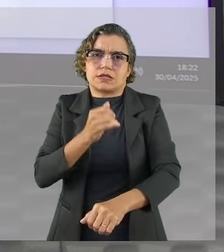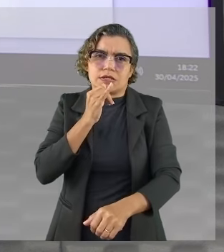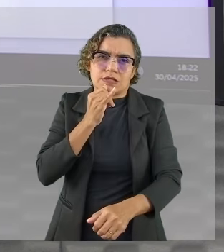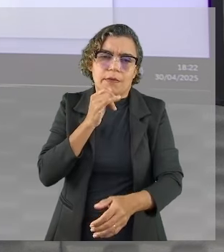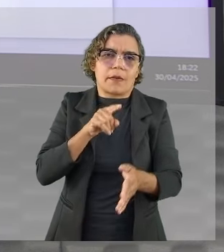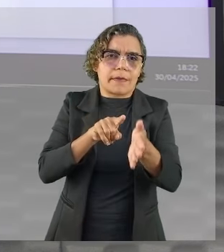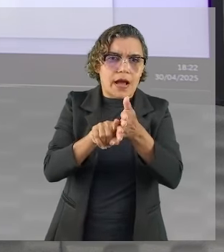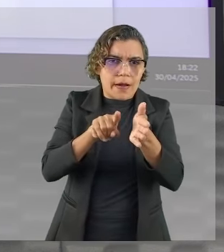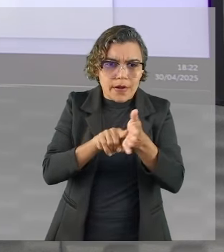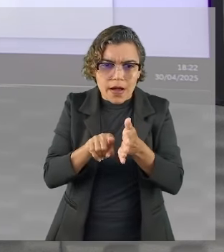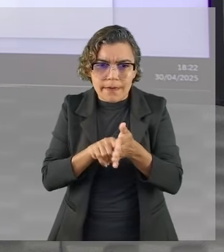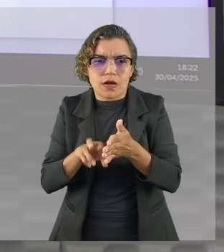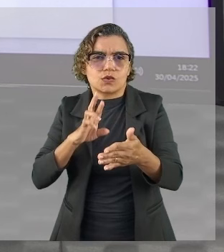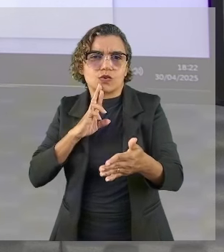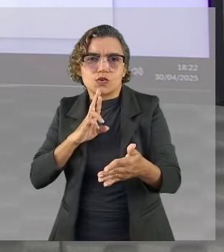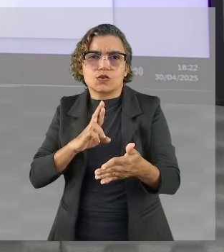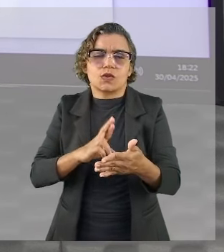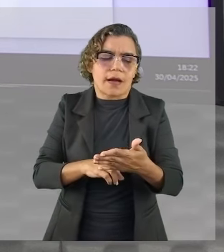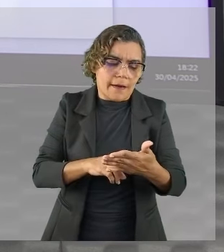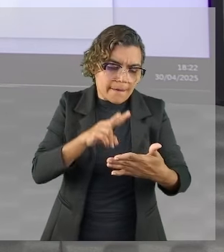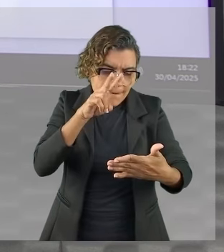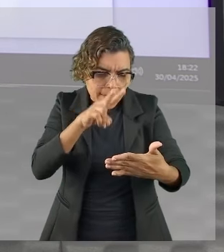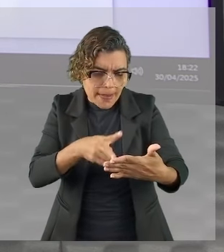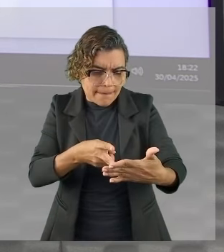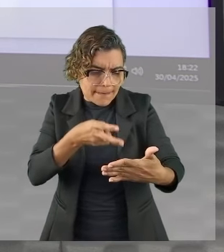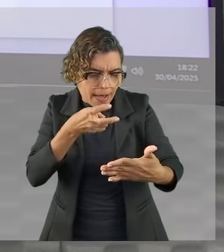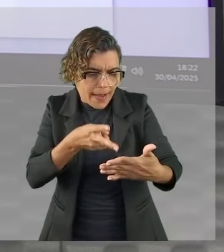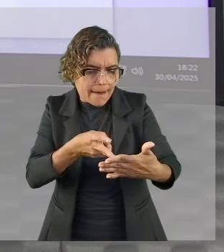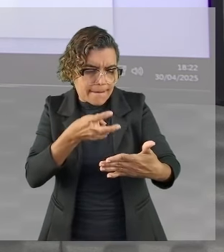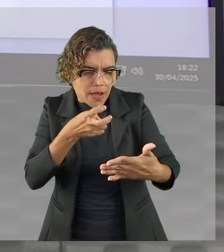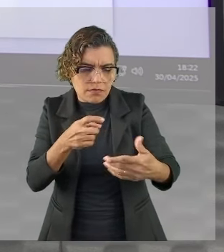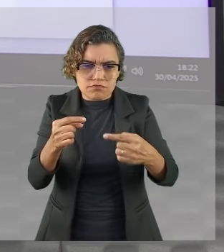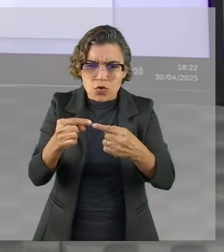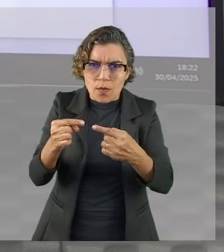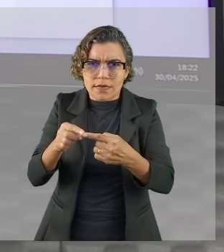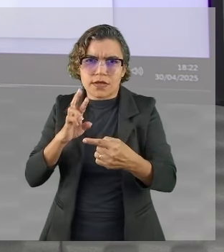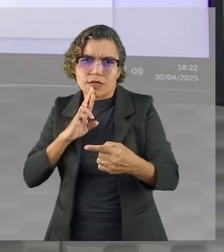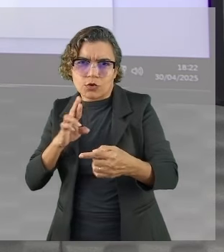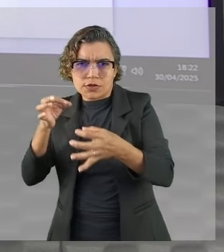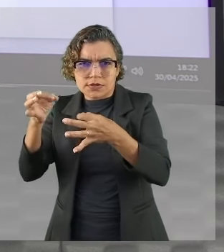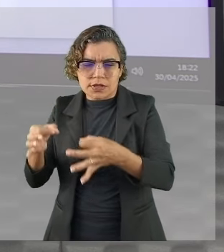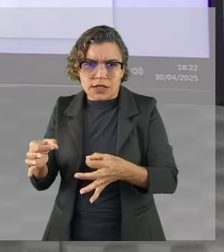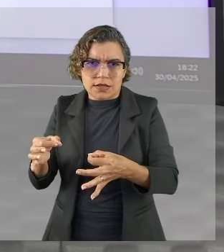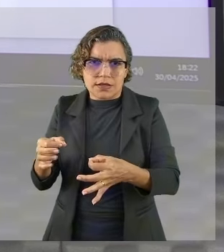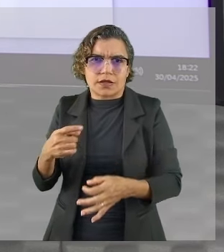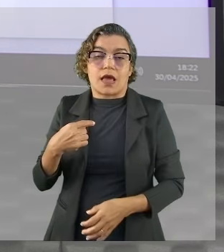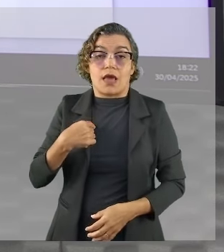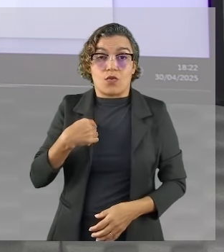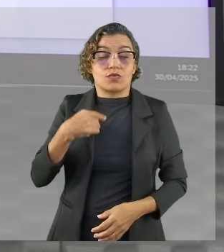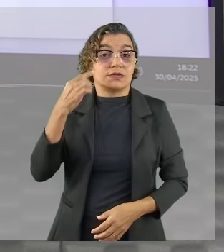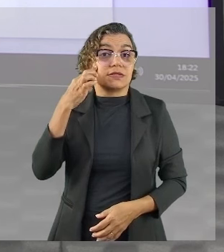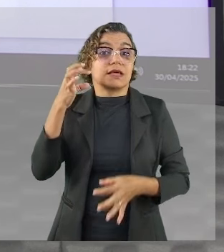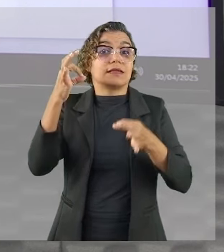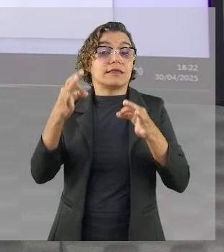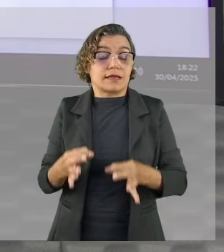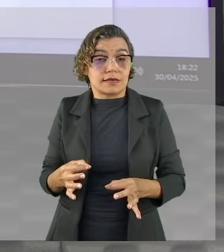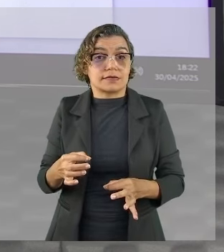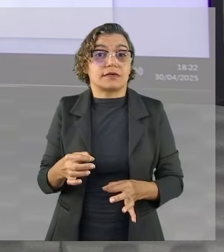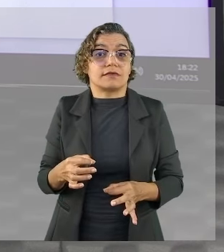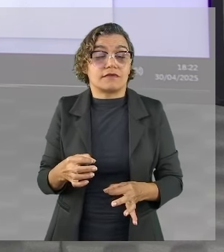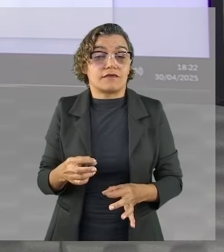identificar como cada enunciado pede a alternativa correta, eu tenho certeza que isso